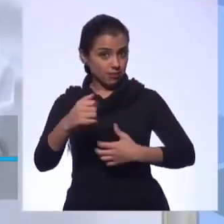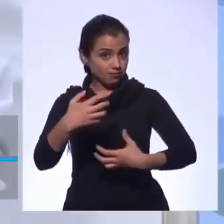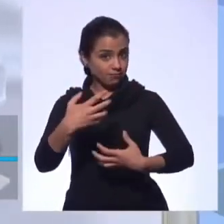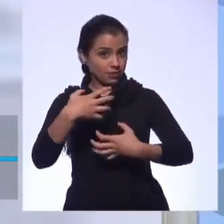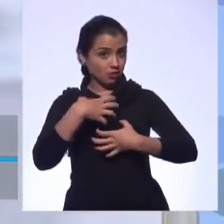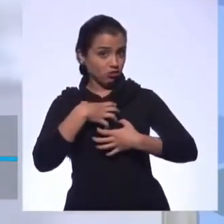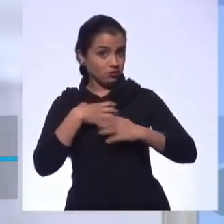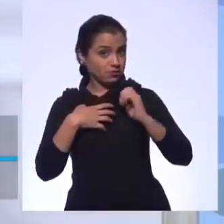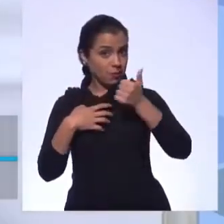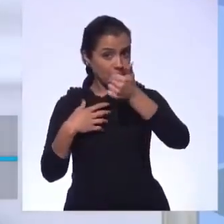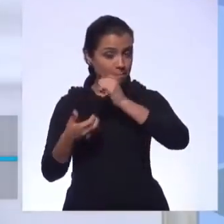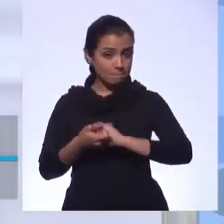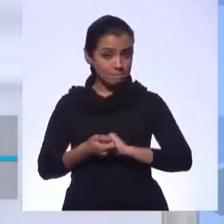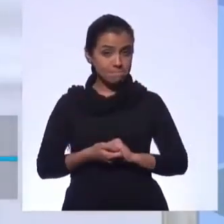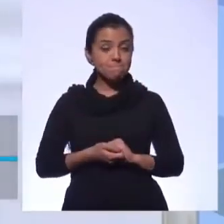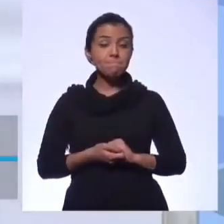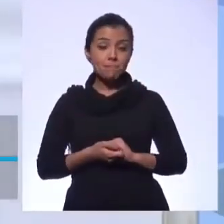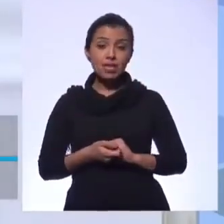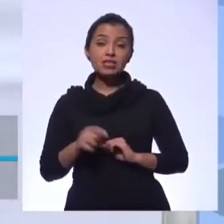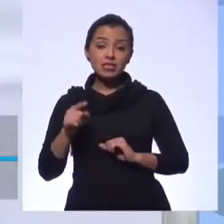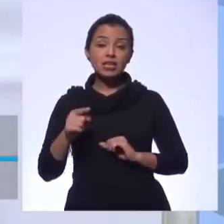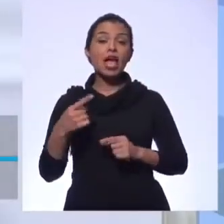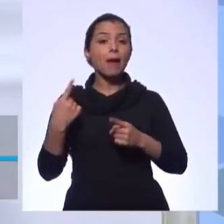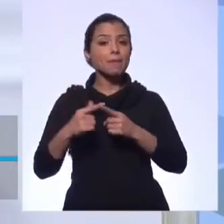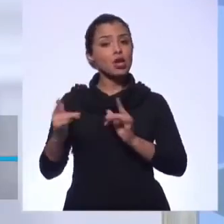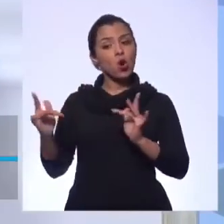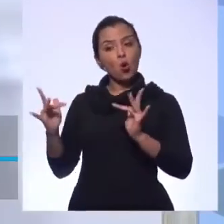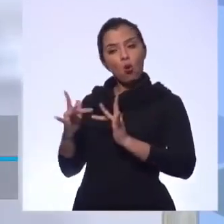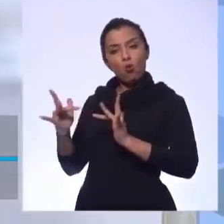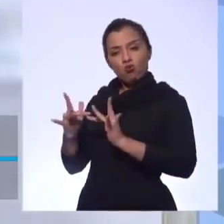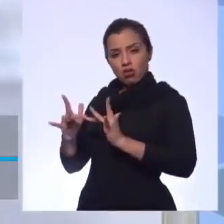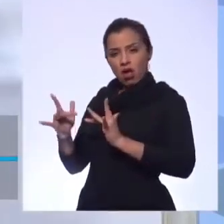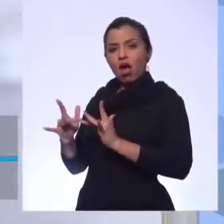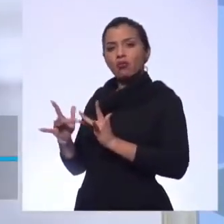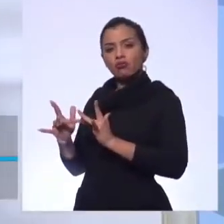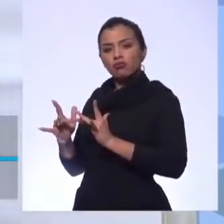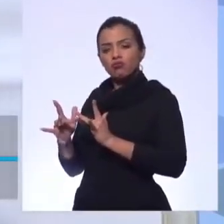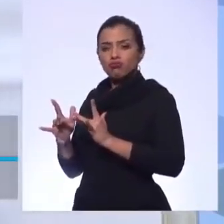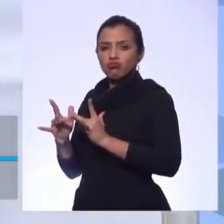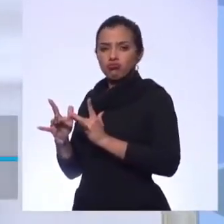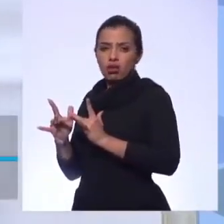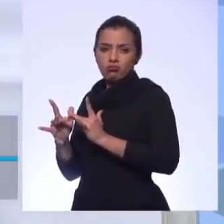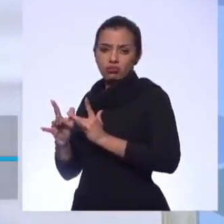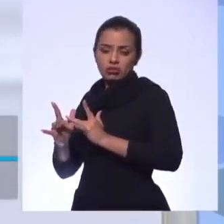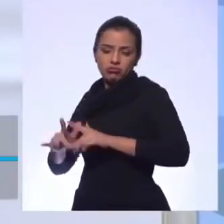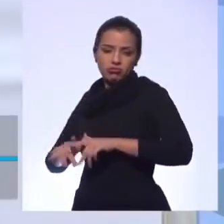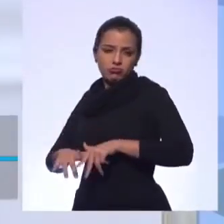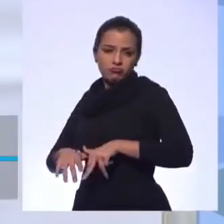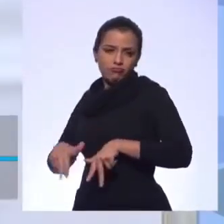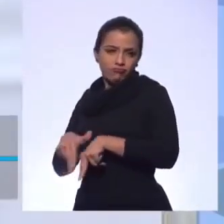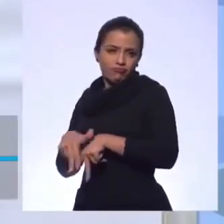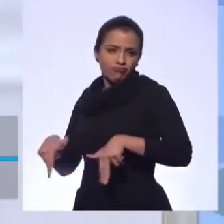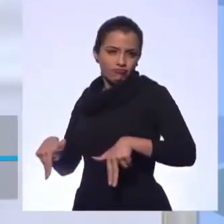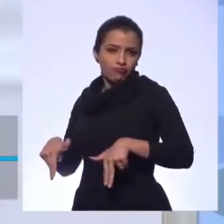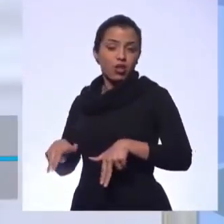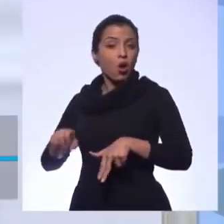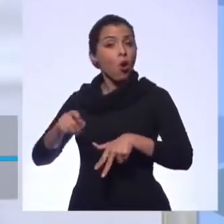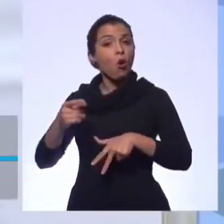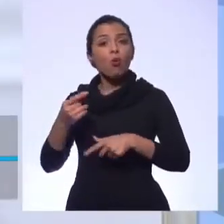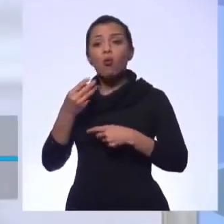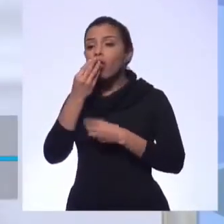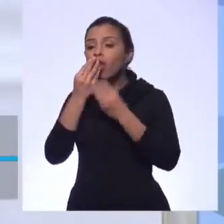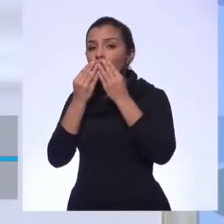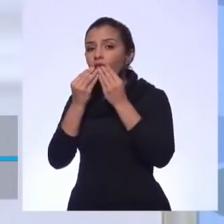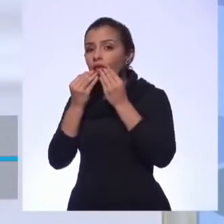E essa, gente, ela pode ser por contato íntimo e contato nem tão íntimo assim, tá bom? Até por saliva, às vezes, porque a gente tem a